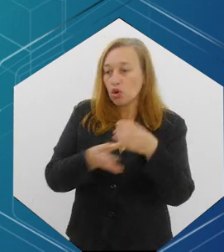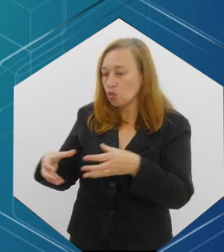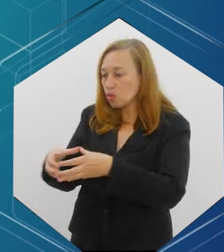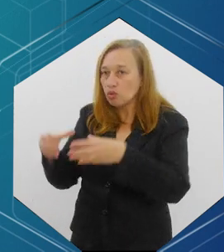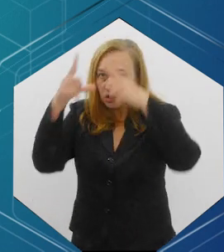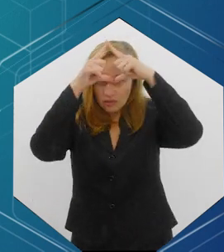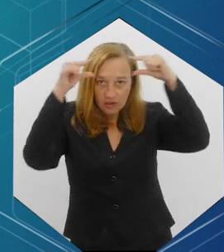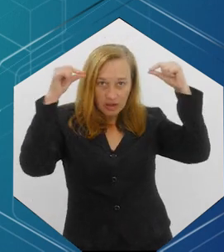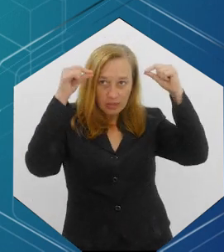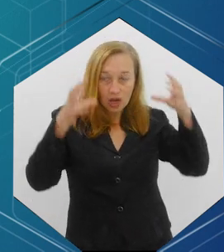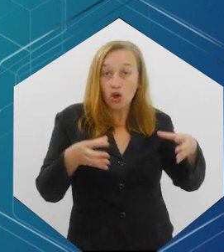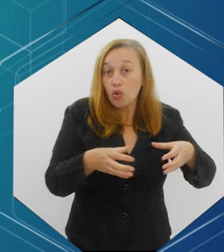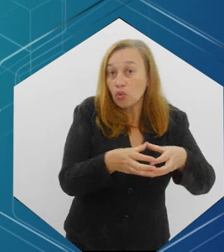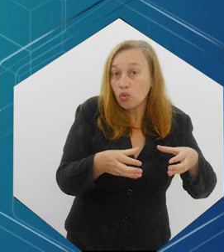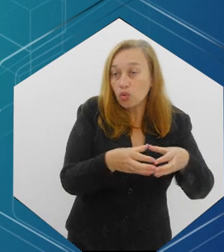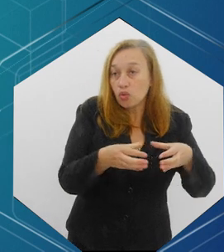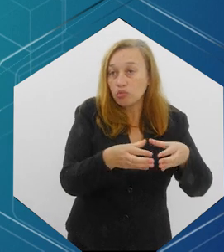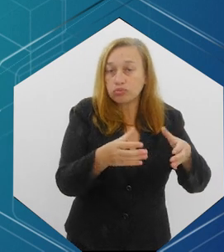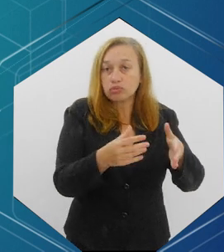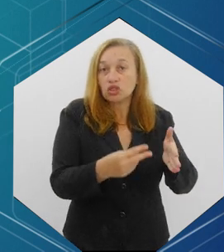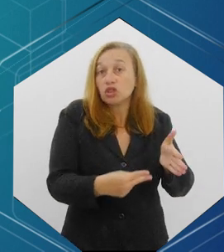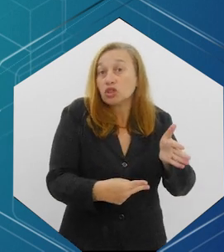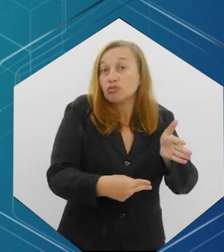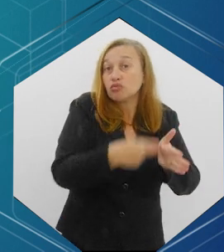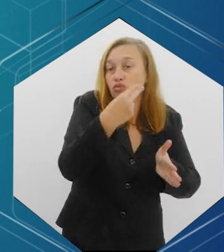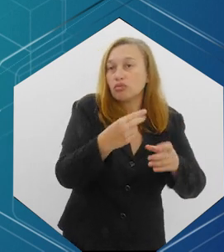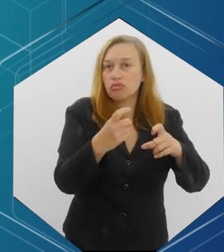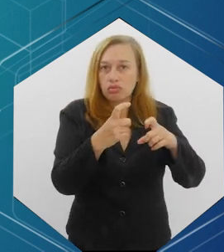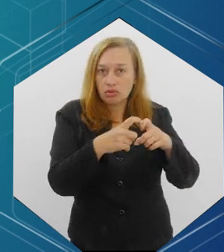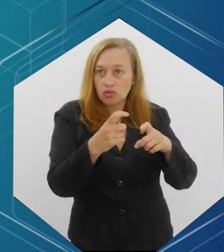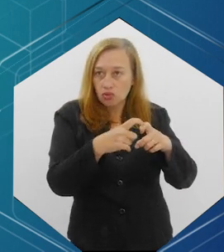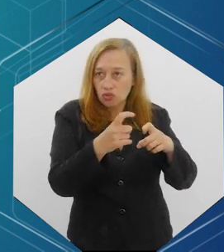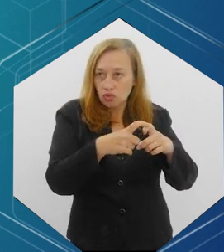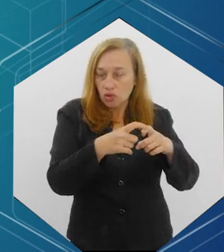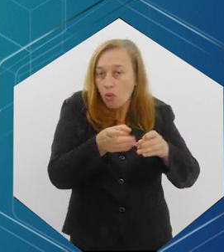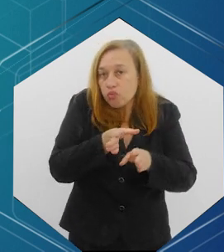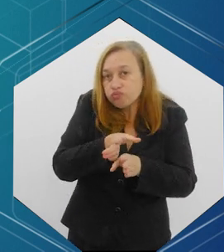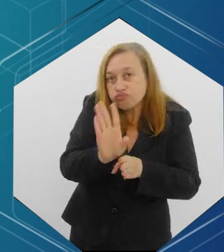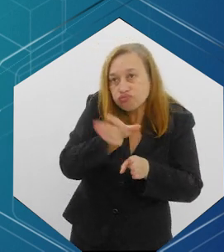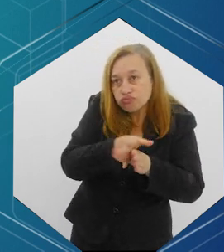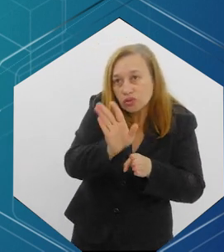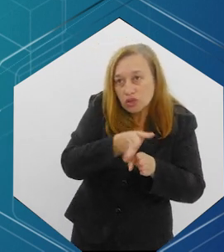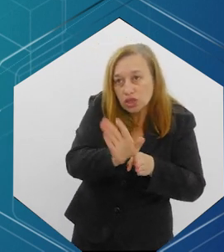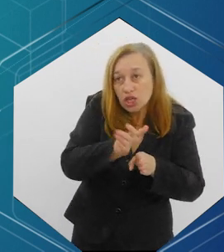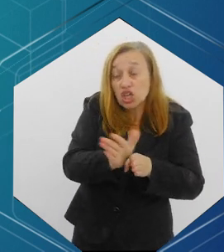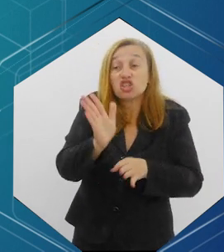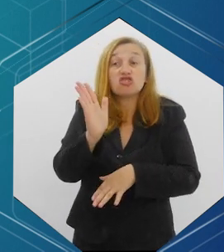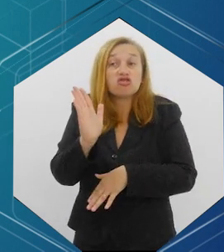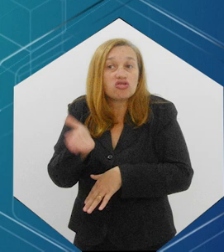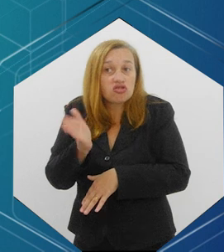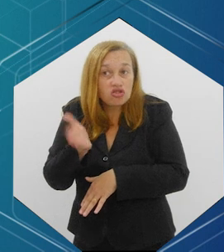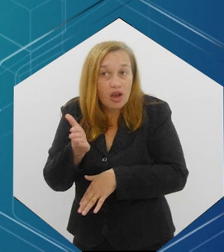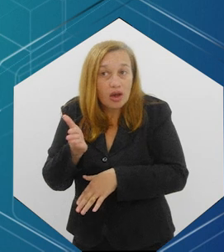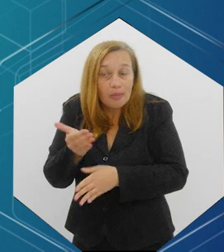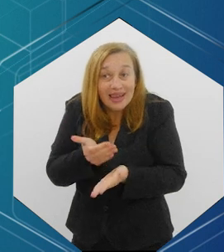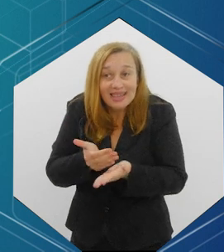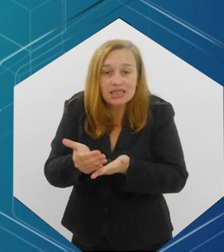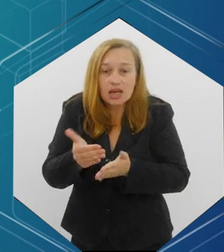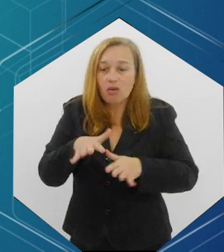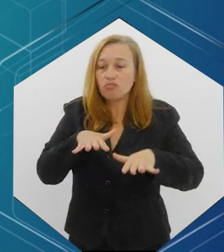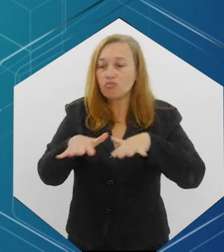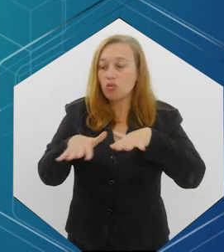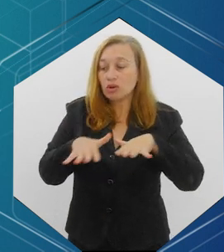enfermagem ou a própria equipe de cirurgiões, né, auxiliando ele e já para começar o mais precoce possível